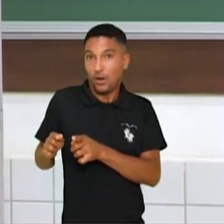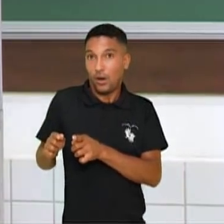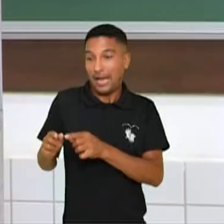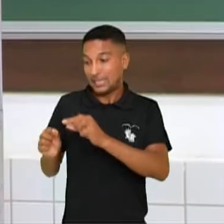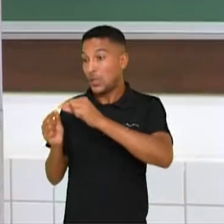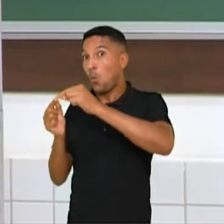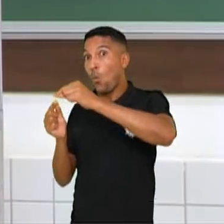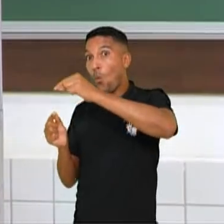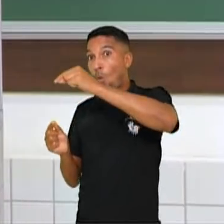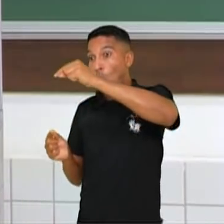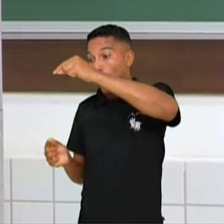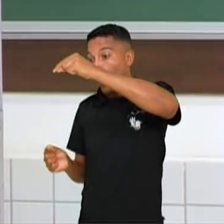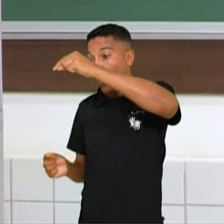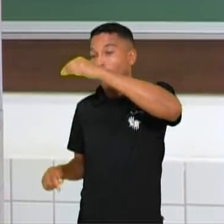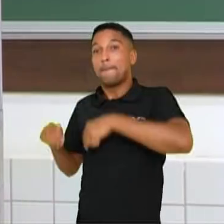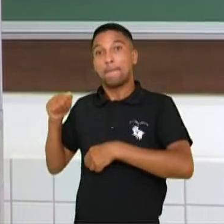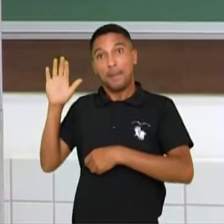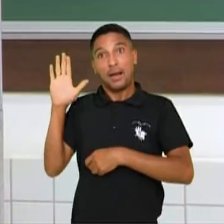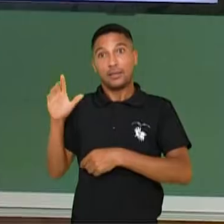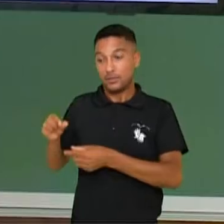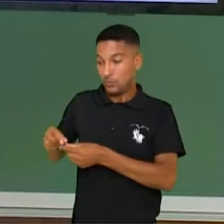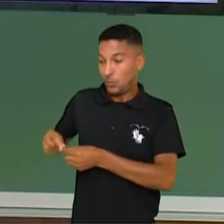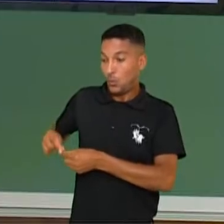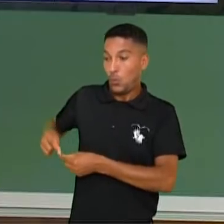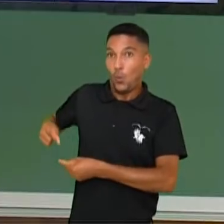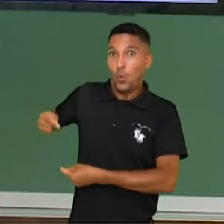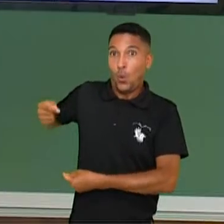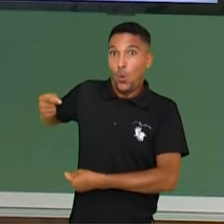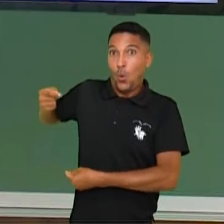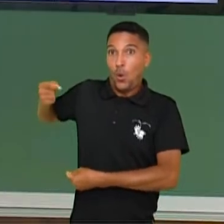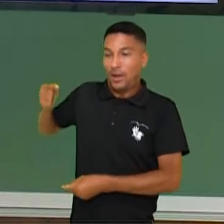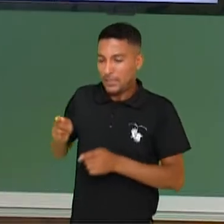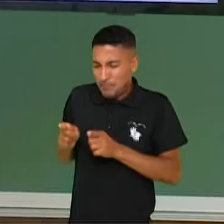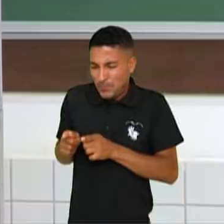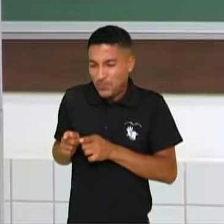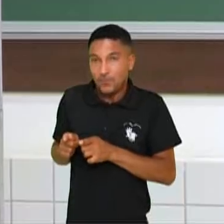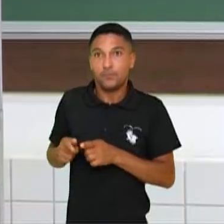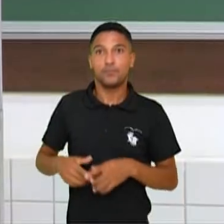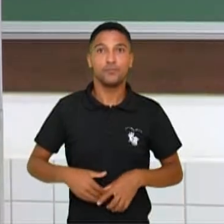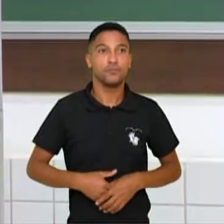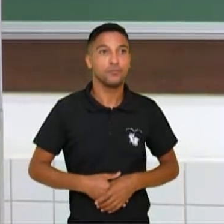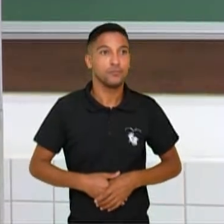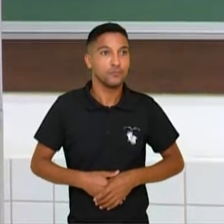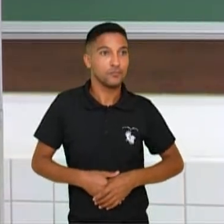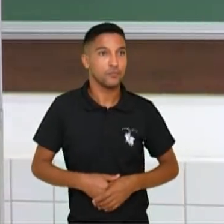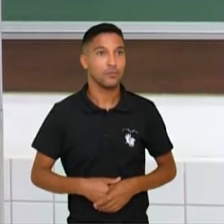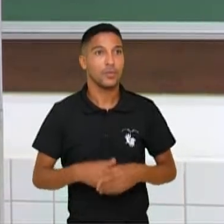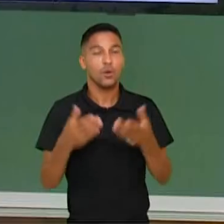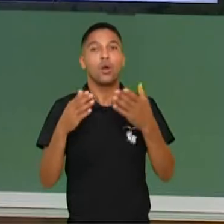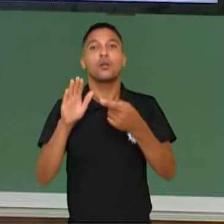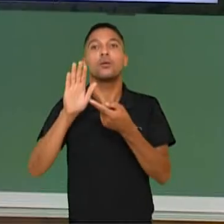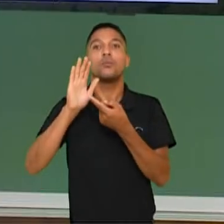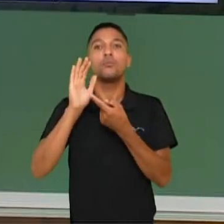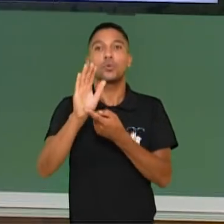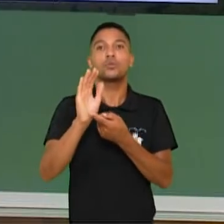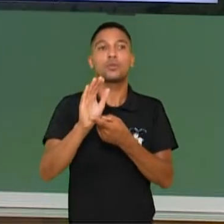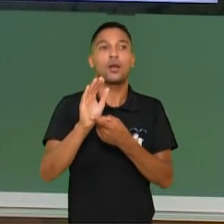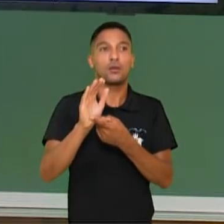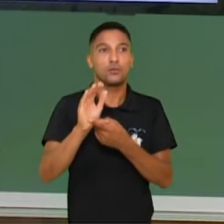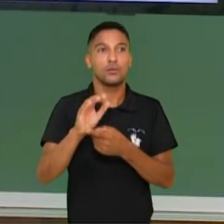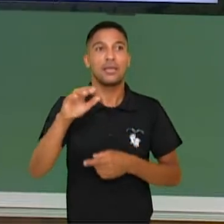largo. Longo. Vamos adiante? Quero mostrar para vocês, então, o que é uma epífise e uma